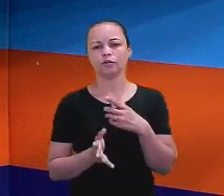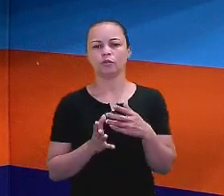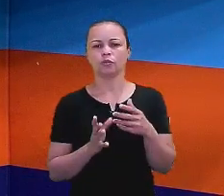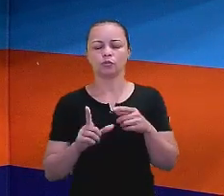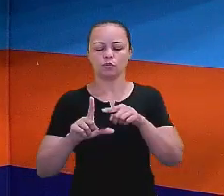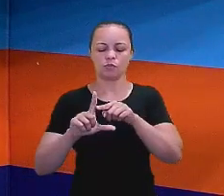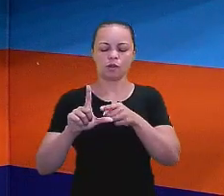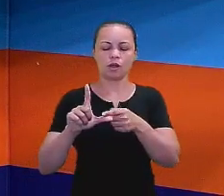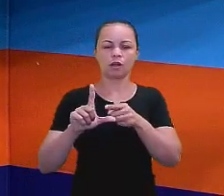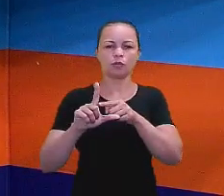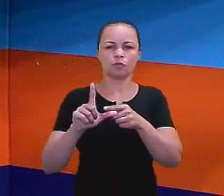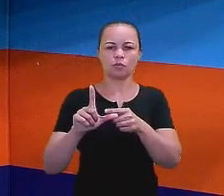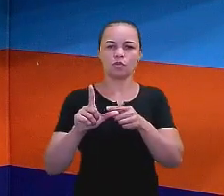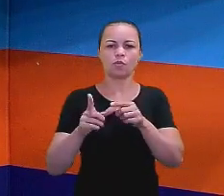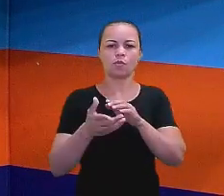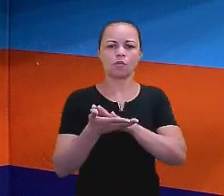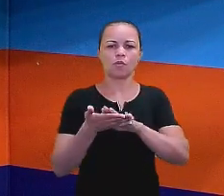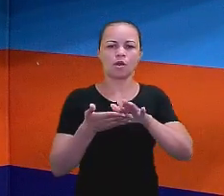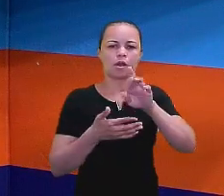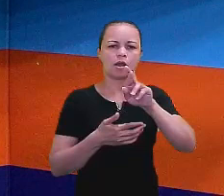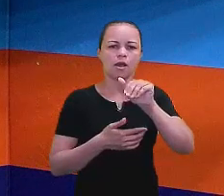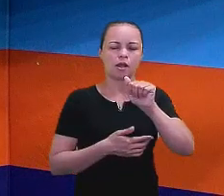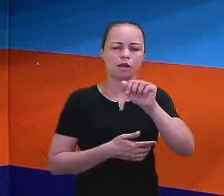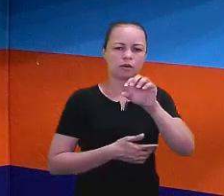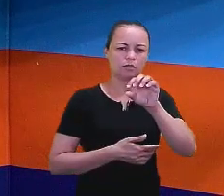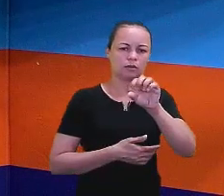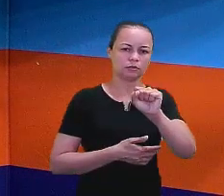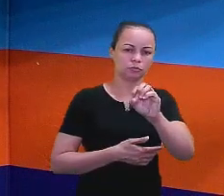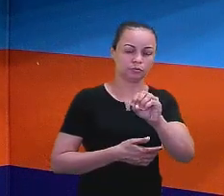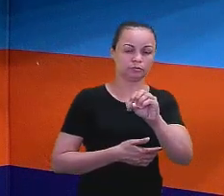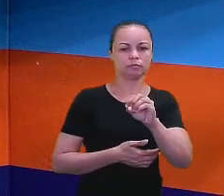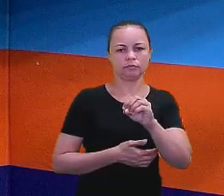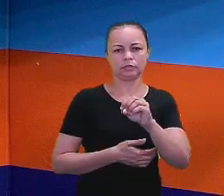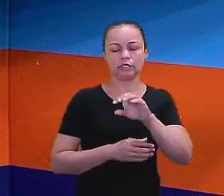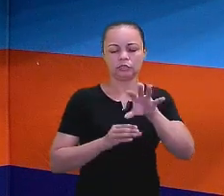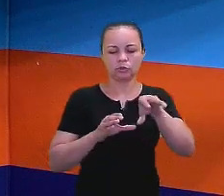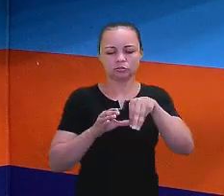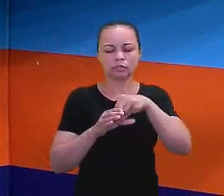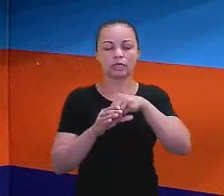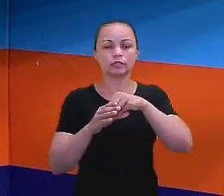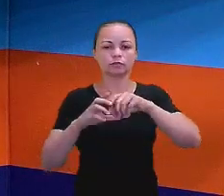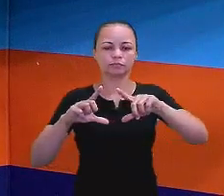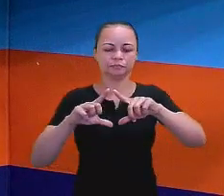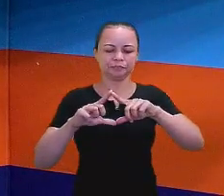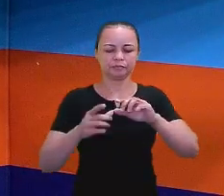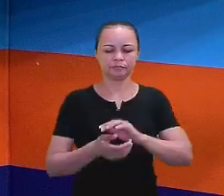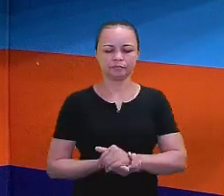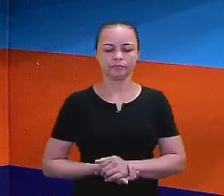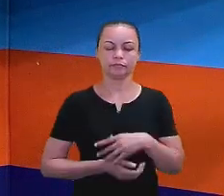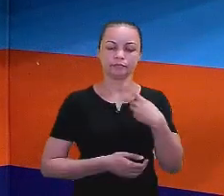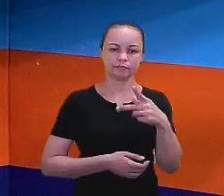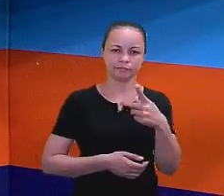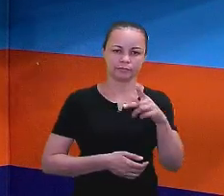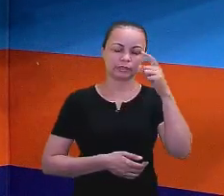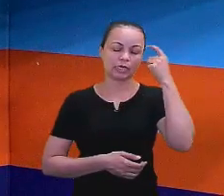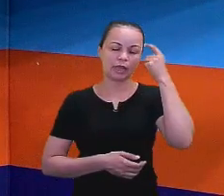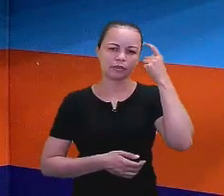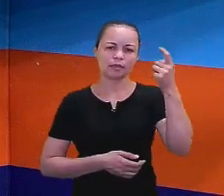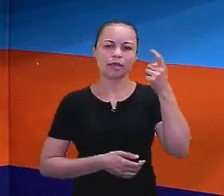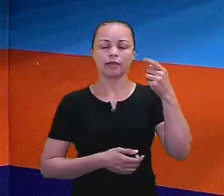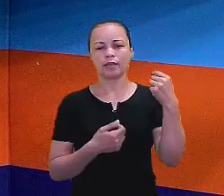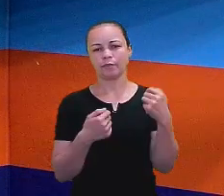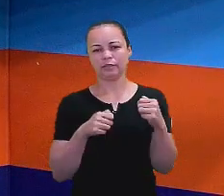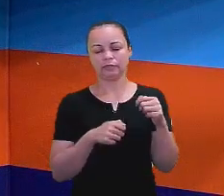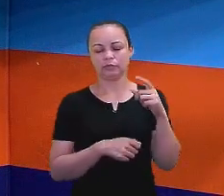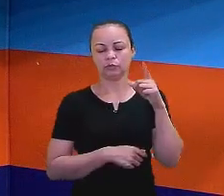junção desses 3 ângulos, né? Que estão dentro do triângulo. Então, é essa ideia aqui que a gente precisa